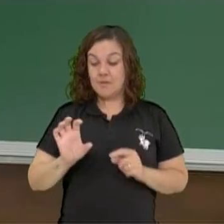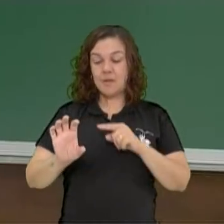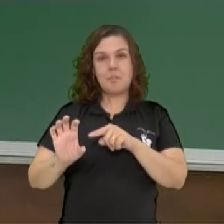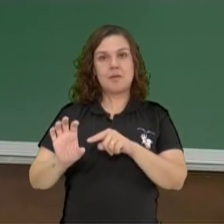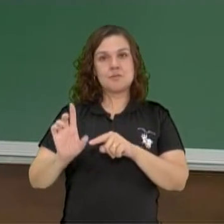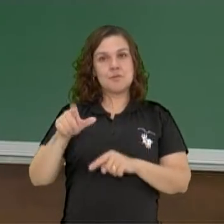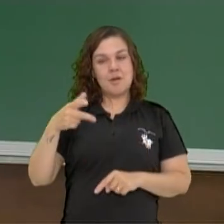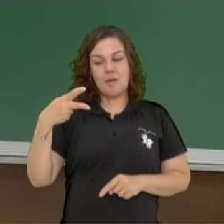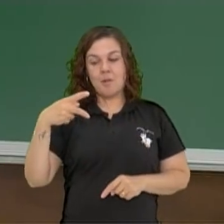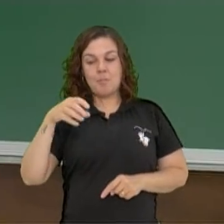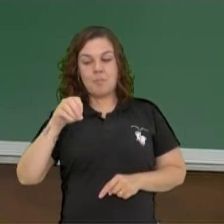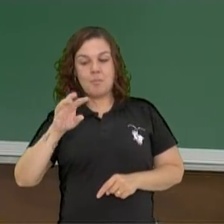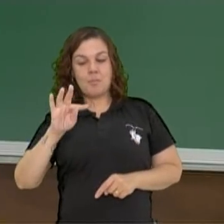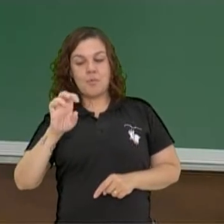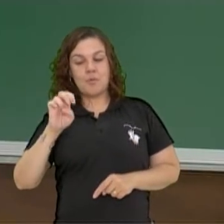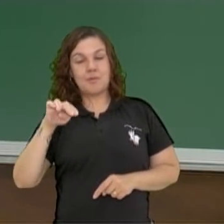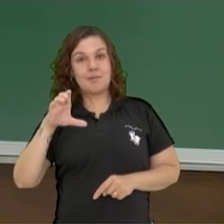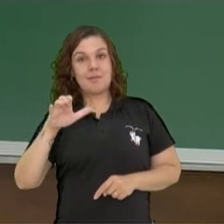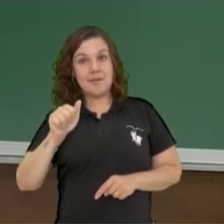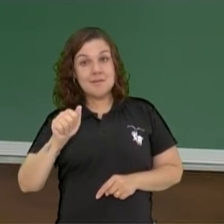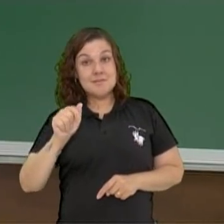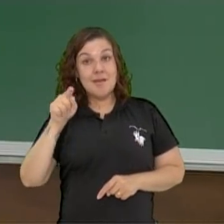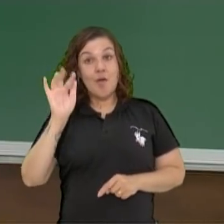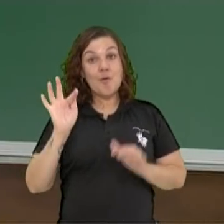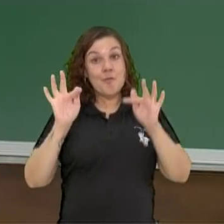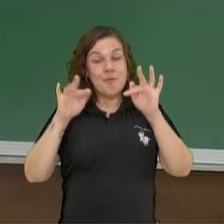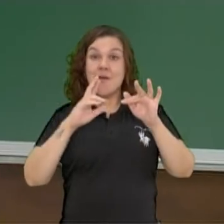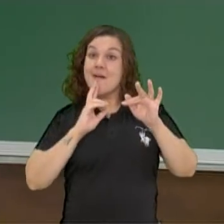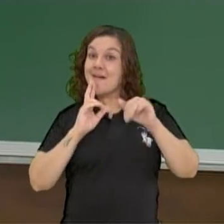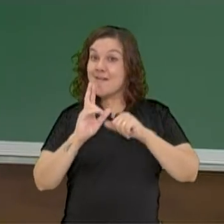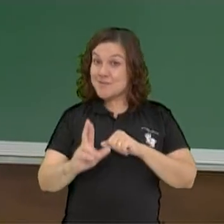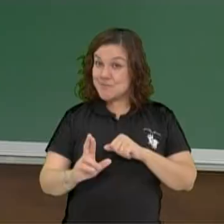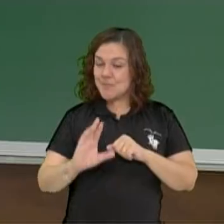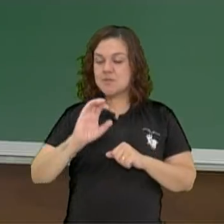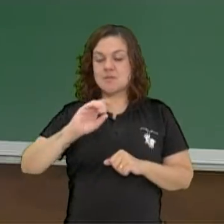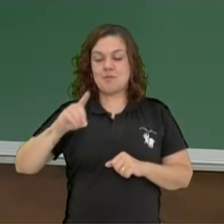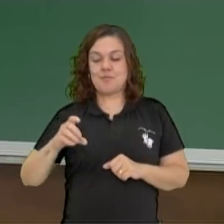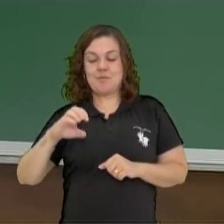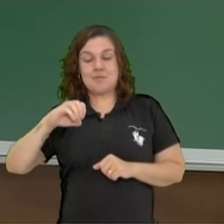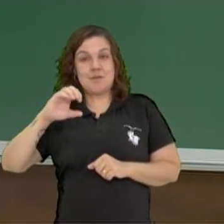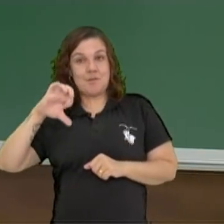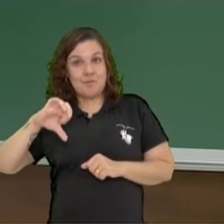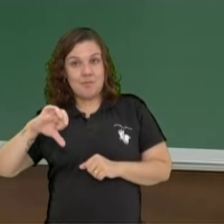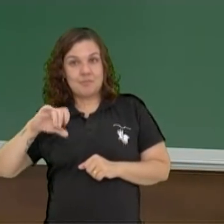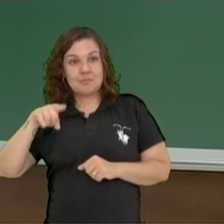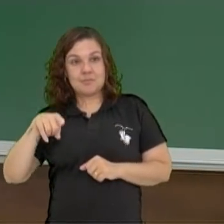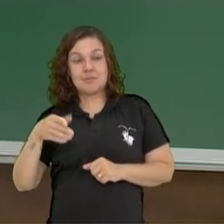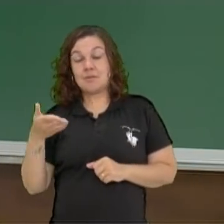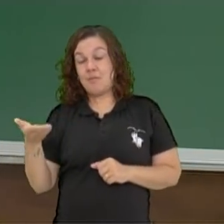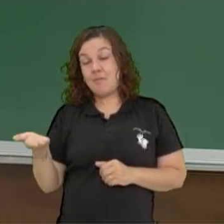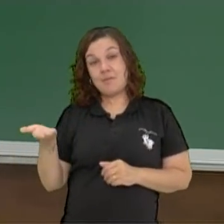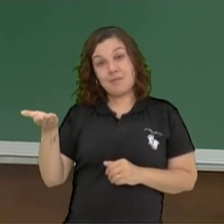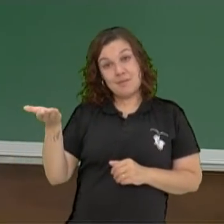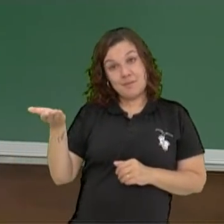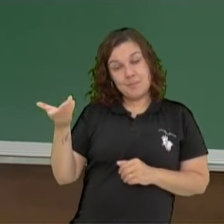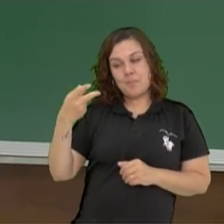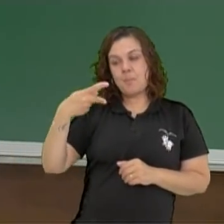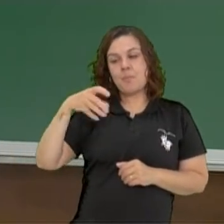potência, que ela é o resultado. É o resultado dessa operação que nós realizamos aqui, tá bom? Então, o meu resultado é